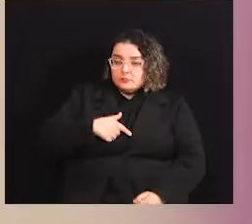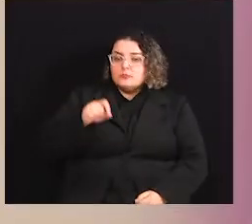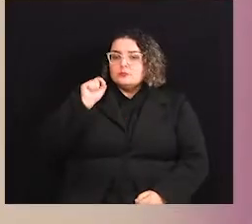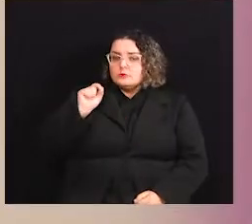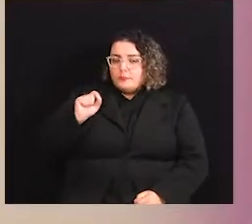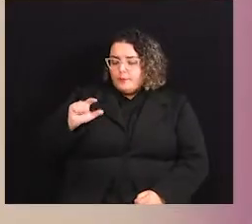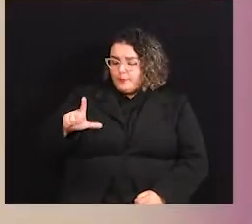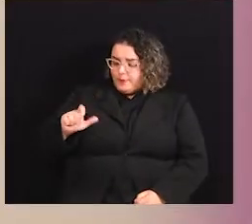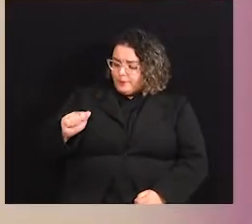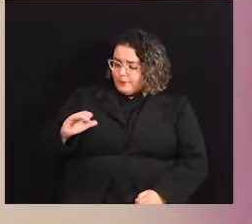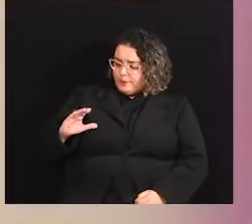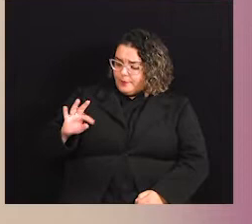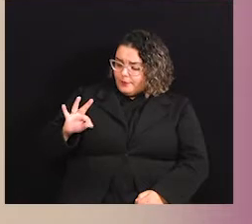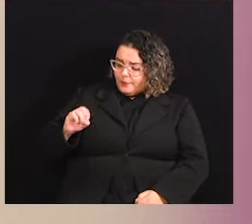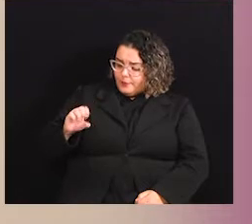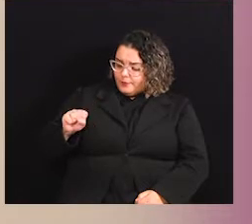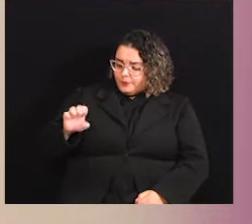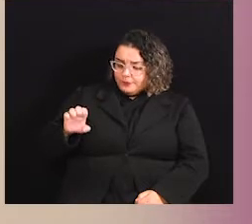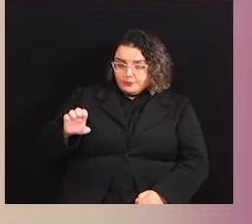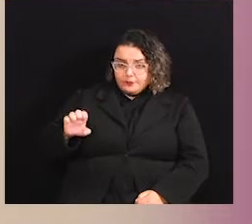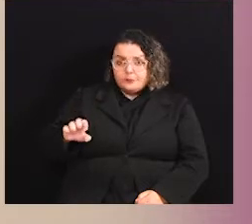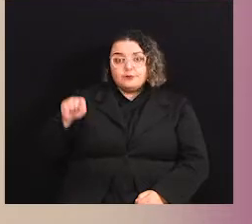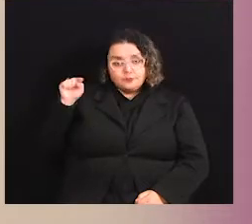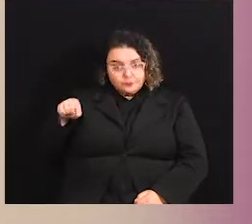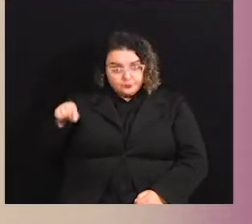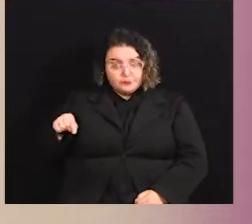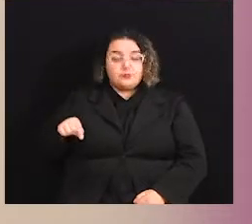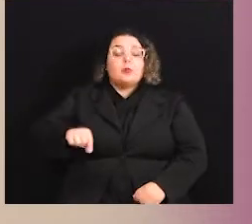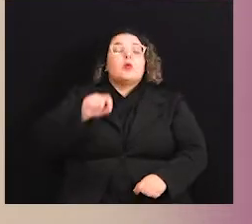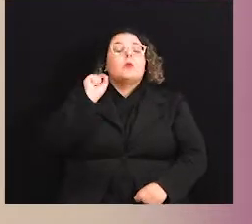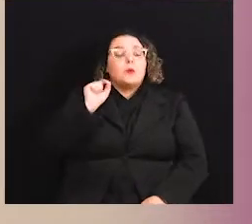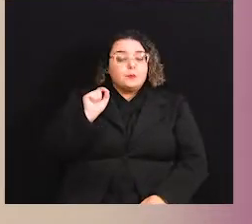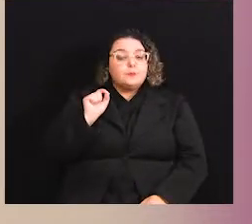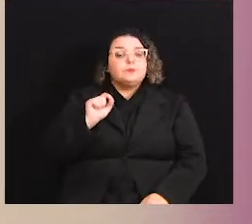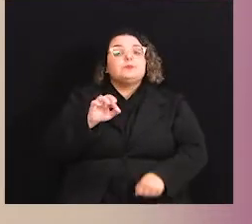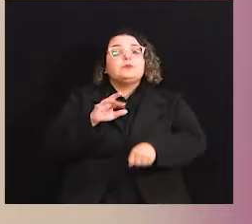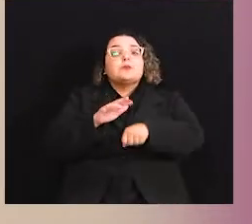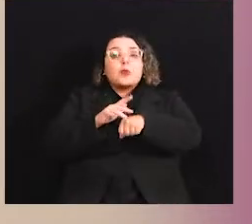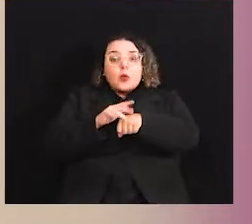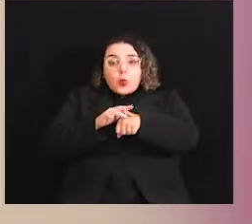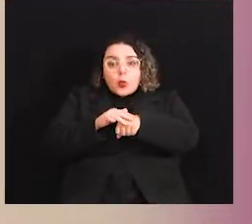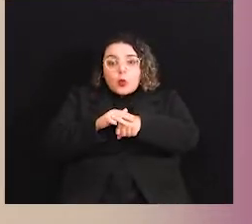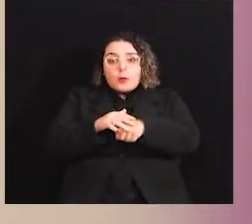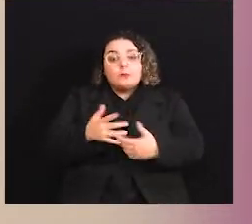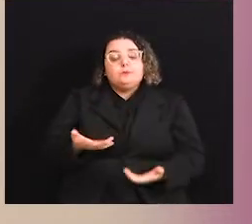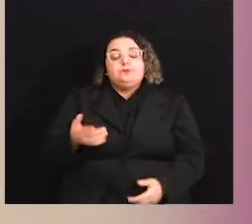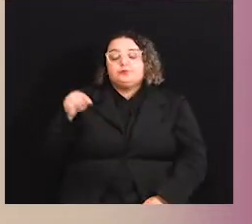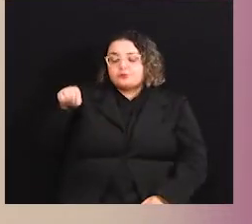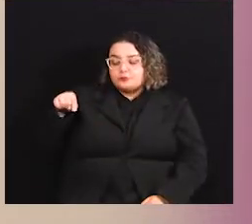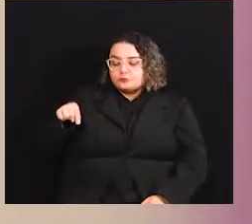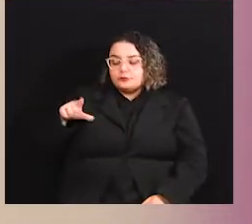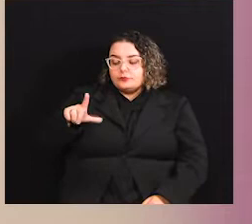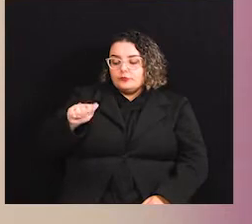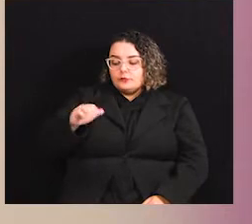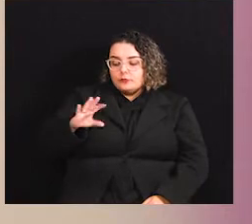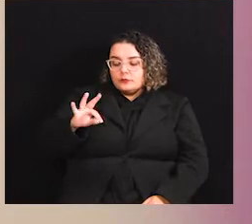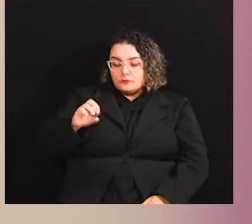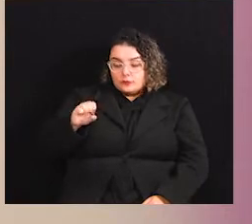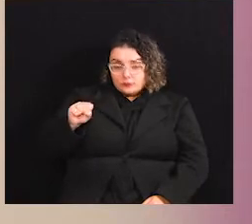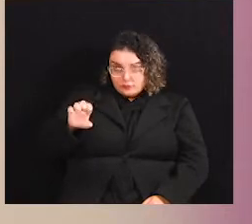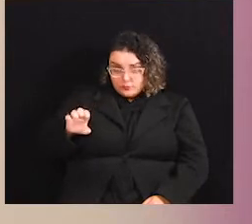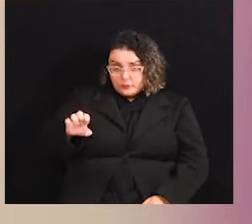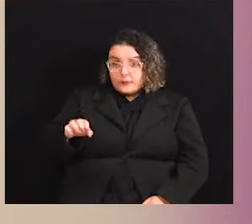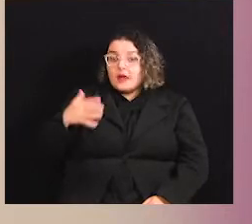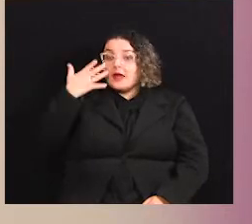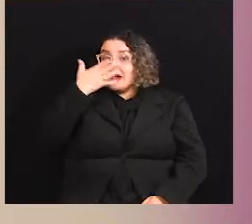Bom, a lactose é um açúcar, tá? Ela está presente no leite, nos derivados de leite. A molécula, né,